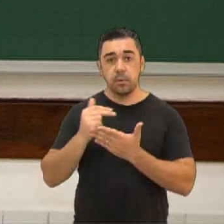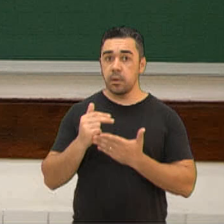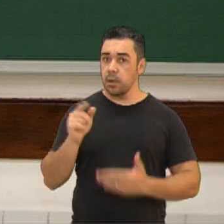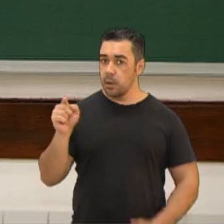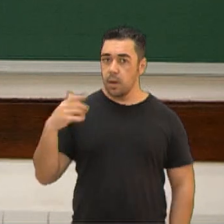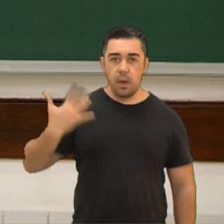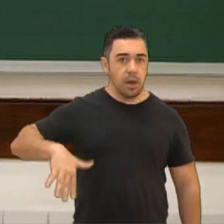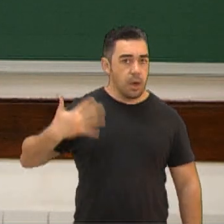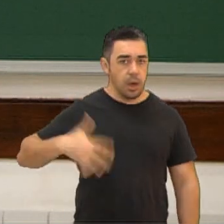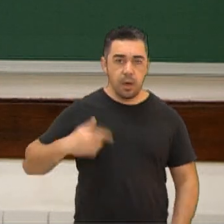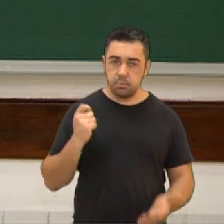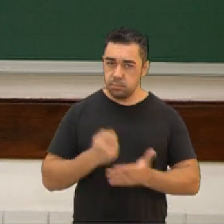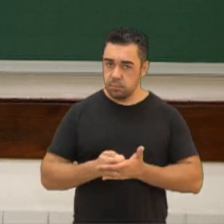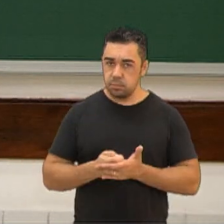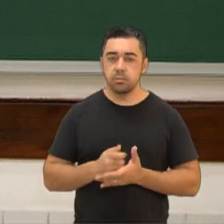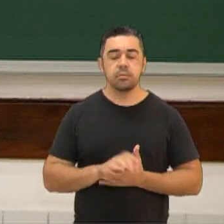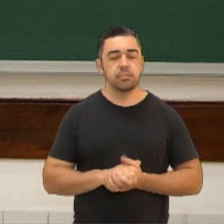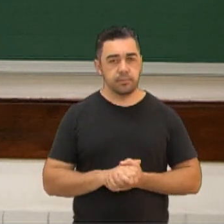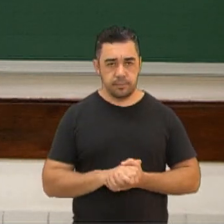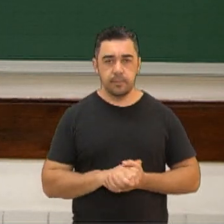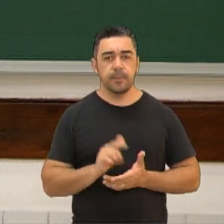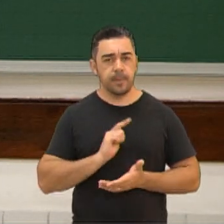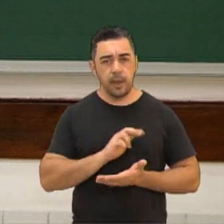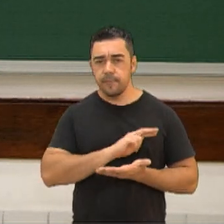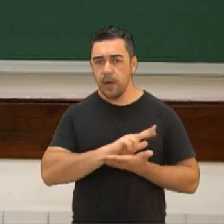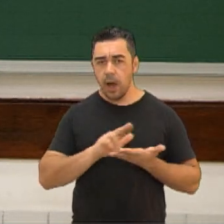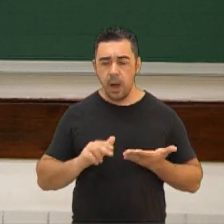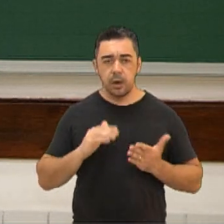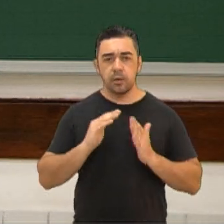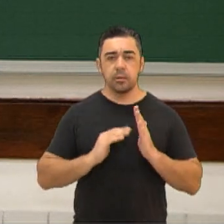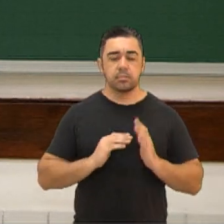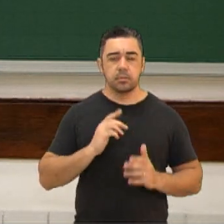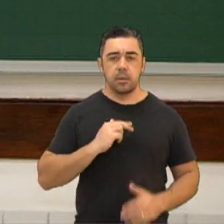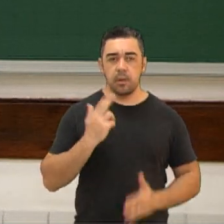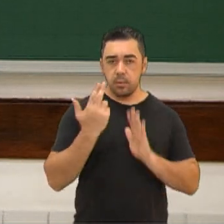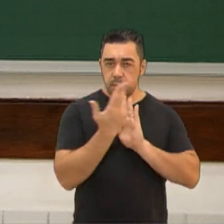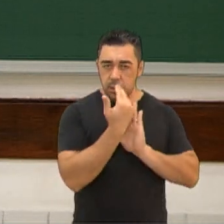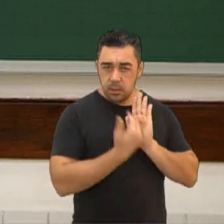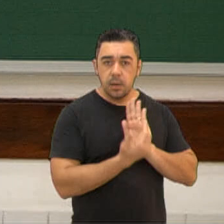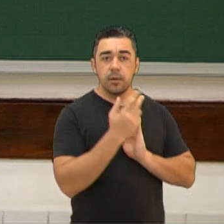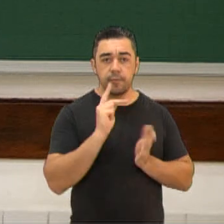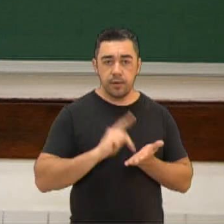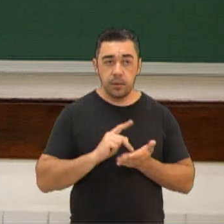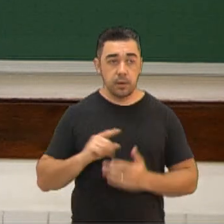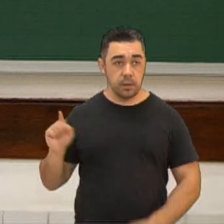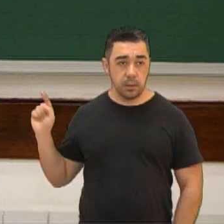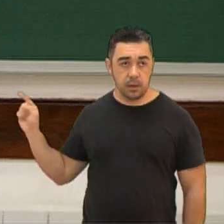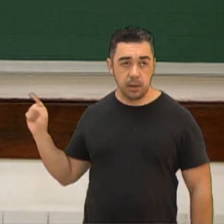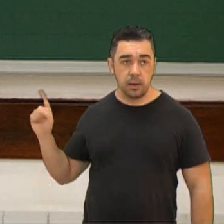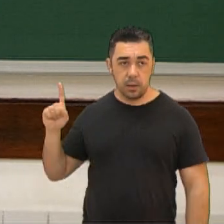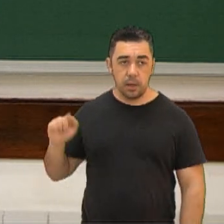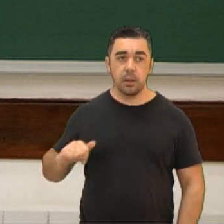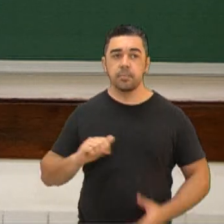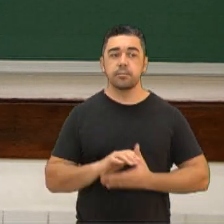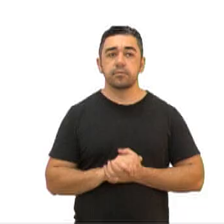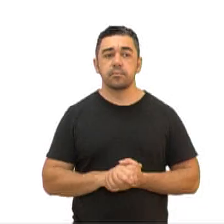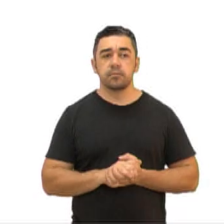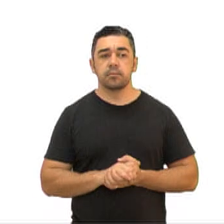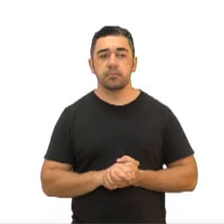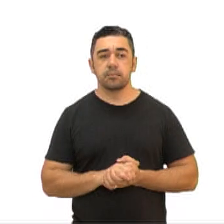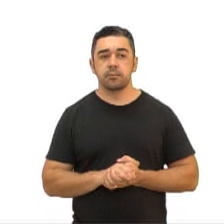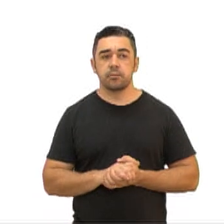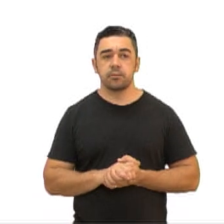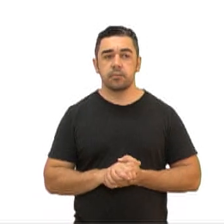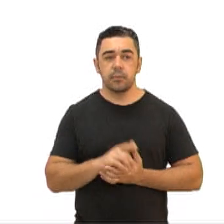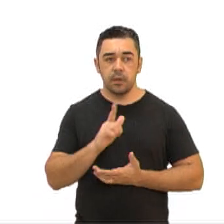bem caro. E tem vários quadros que ele fez de retrato de pessoas que realmente existiram, como esse daqui. O que eu